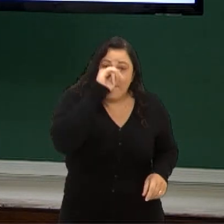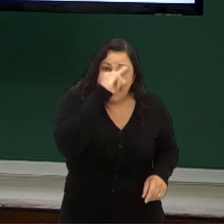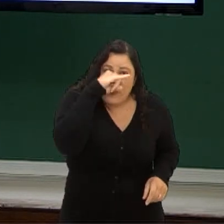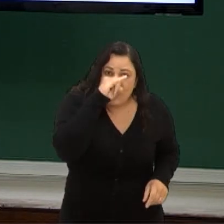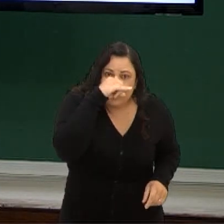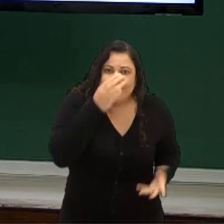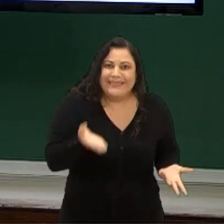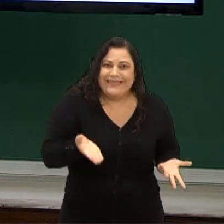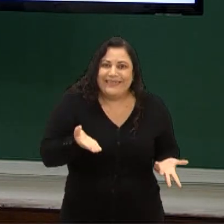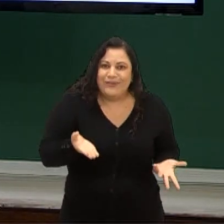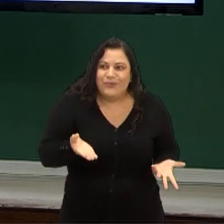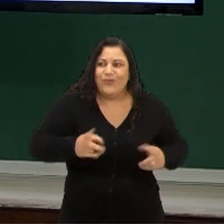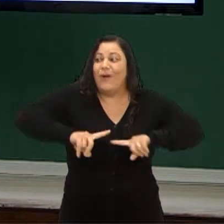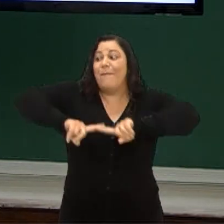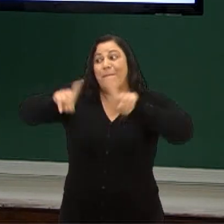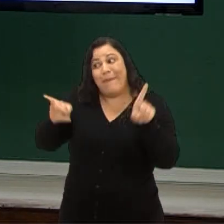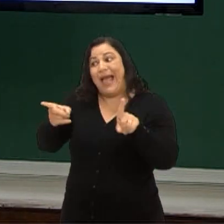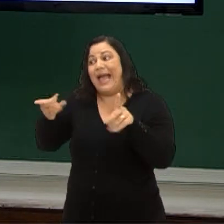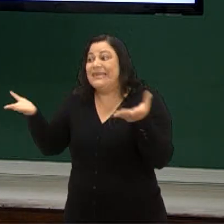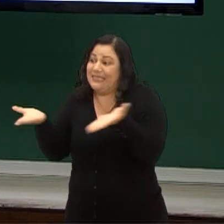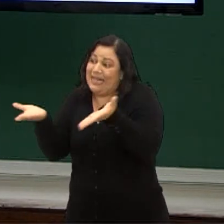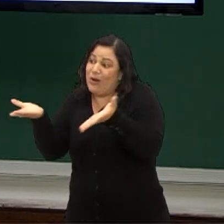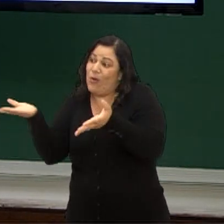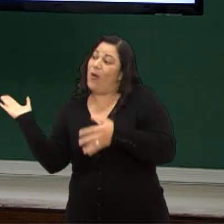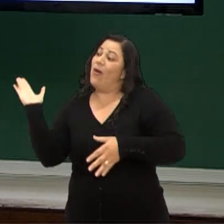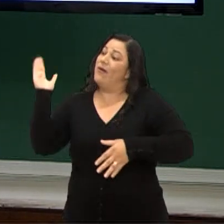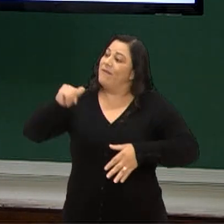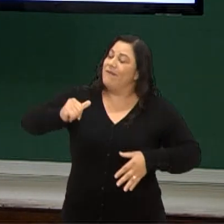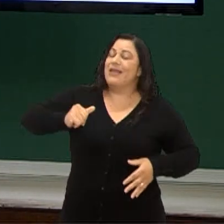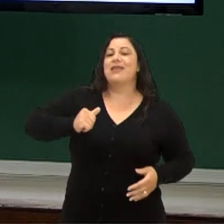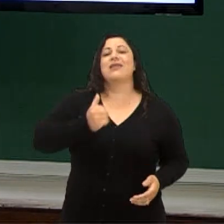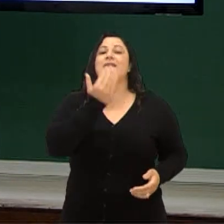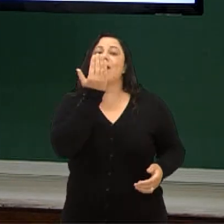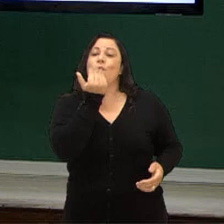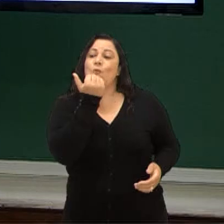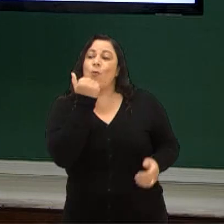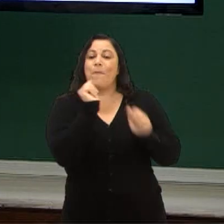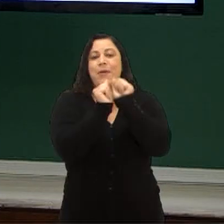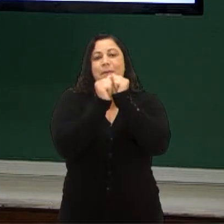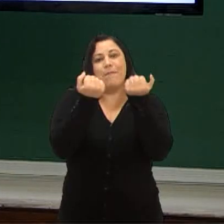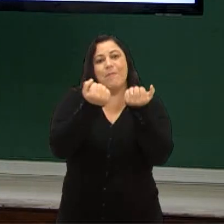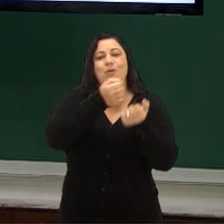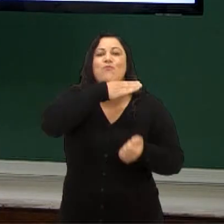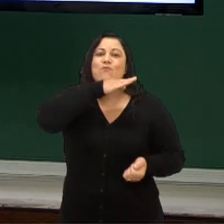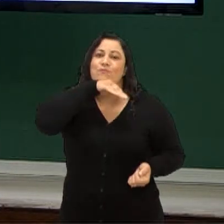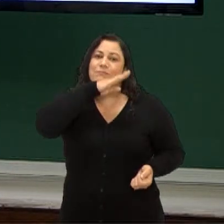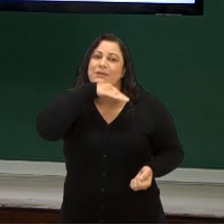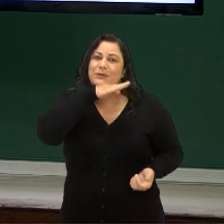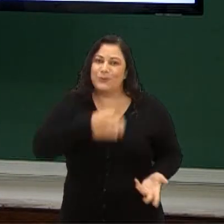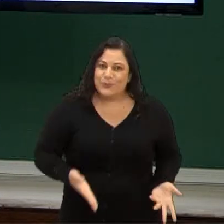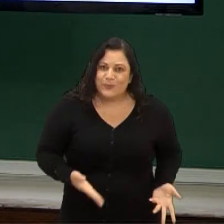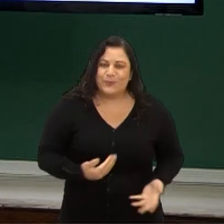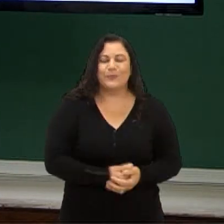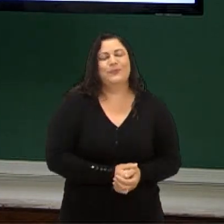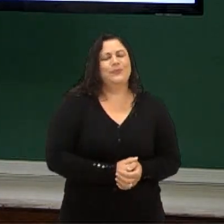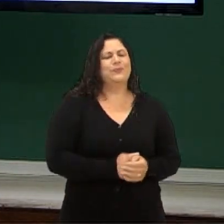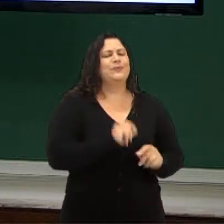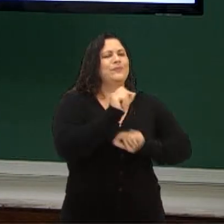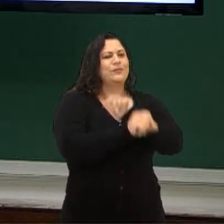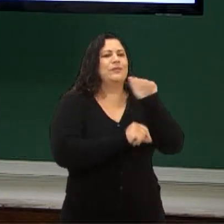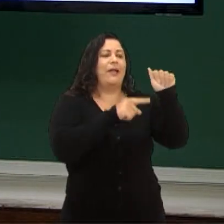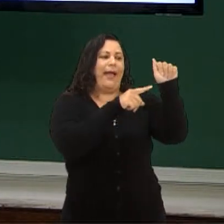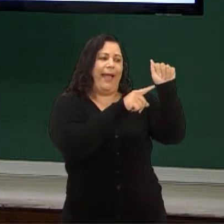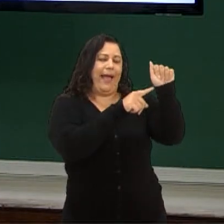crítica até ao coitado aqui. Quando a mãe manda fazer um lanche, a letra A, B, quando o menino para de ler, ó, ele fica